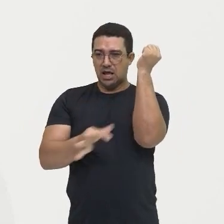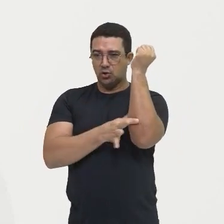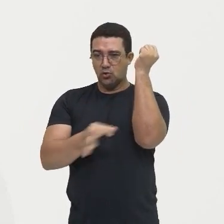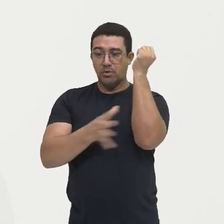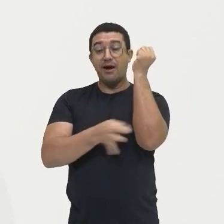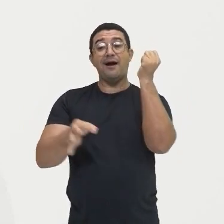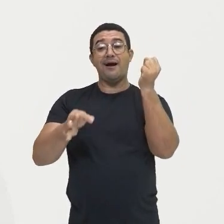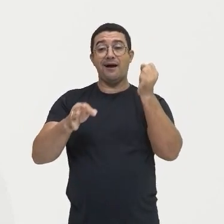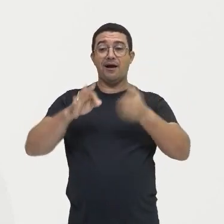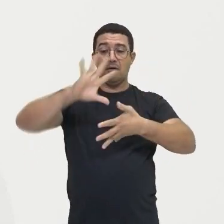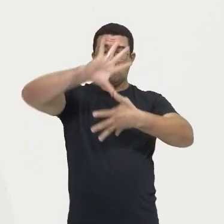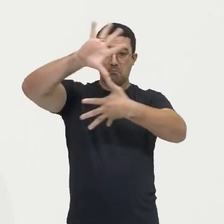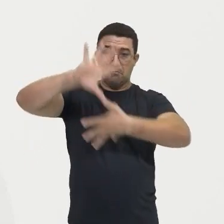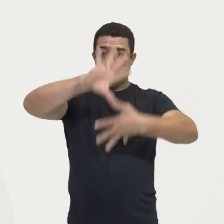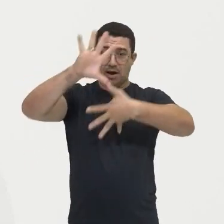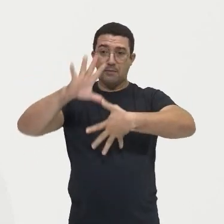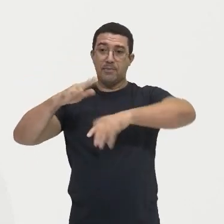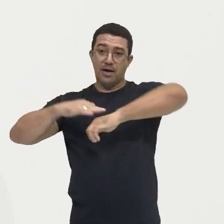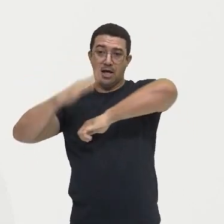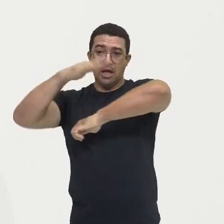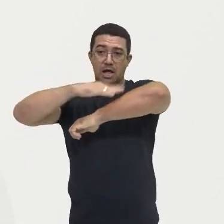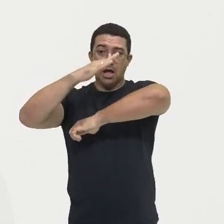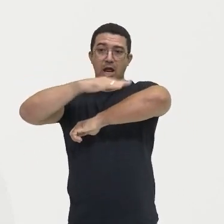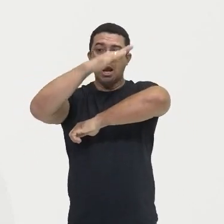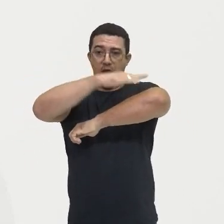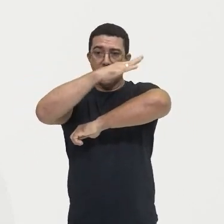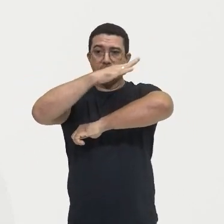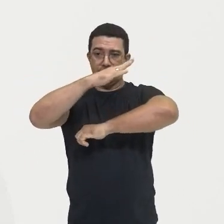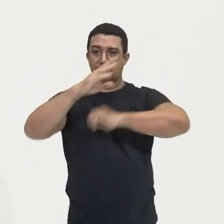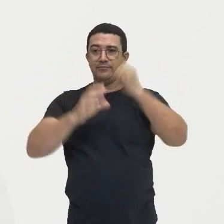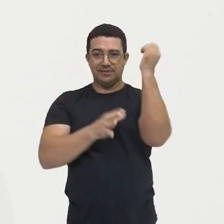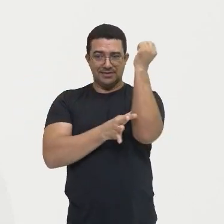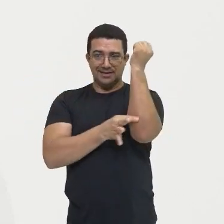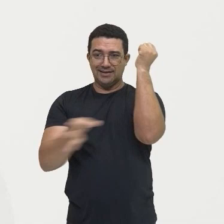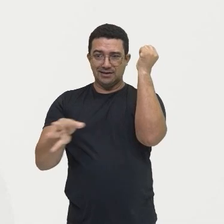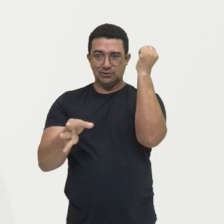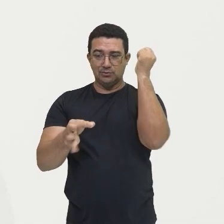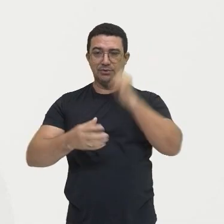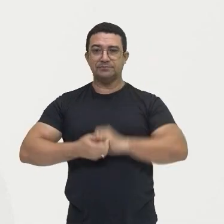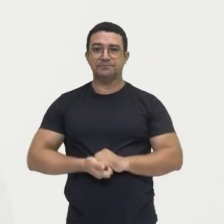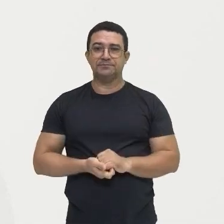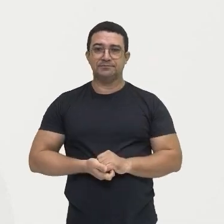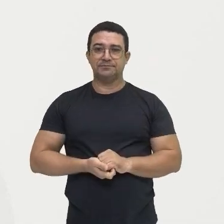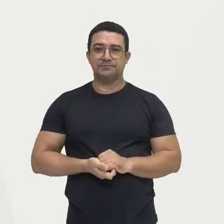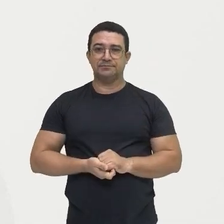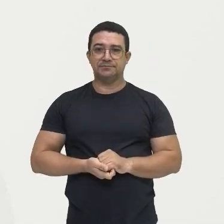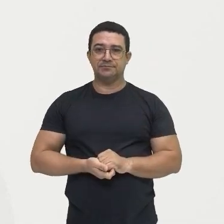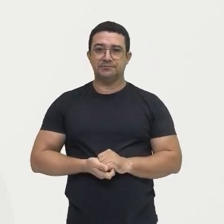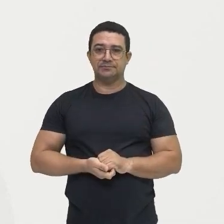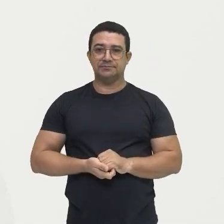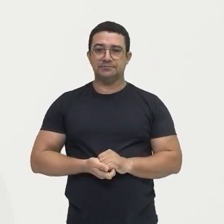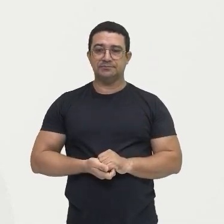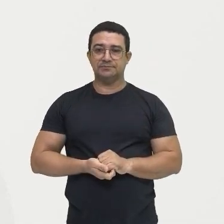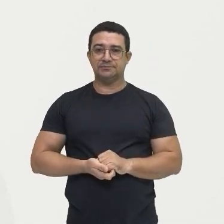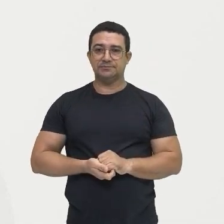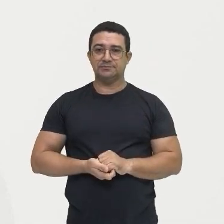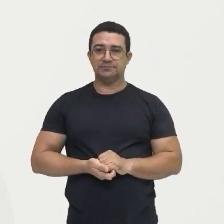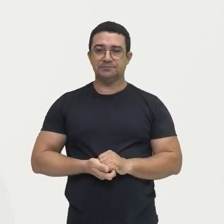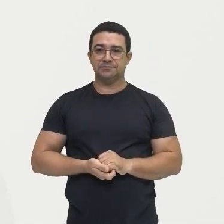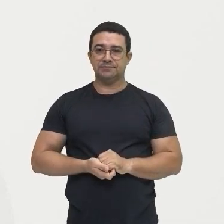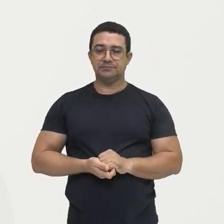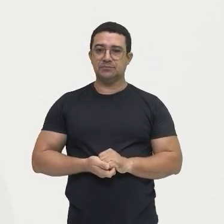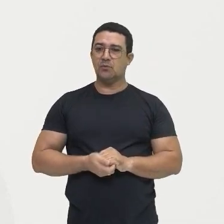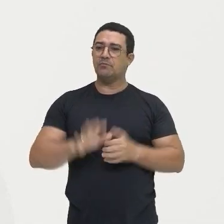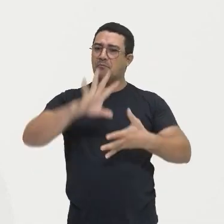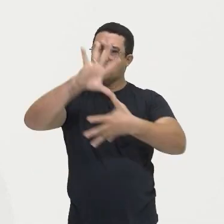do relevo de Iranduba, aspectos físicos. Então, esses aspectos físicos, por exemplo, mapa do relevo de Iranduba,